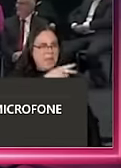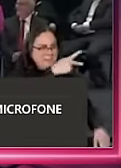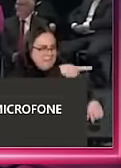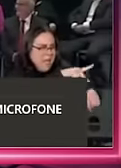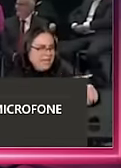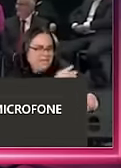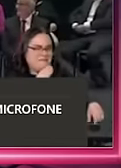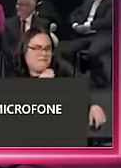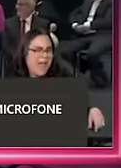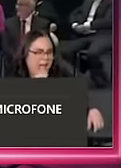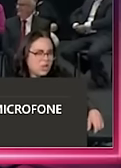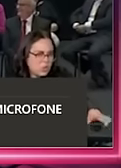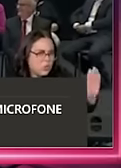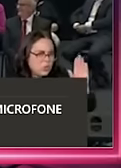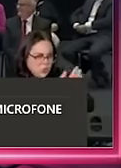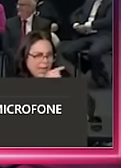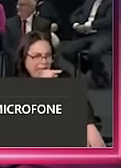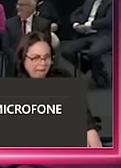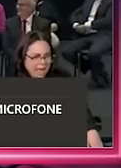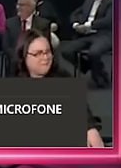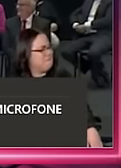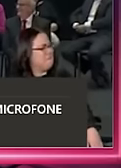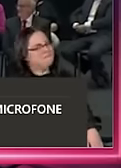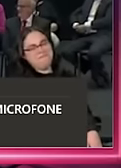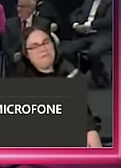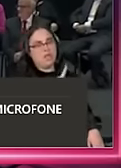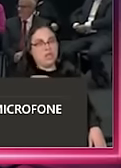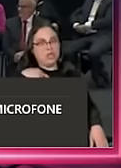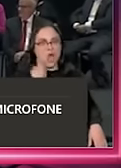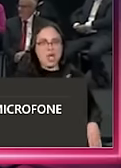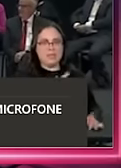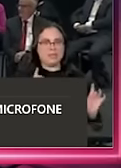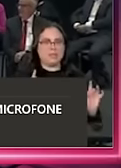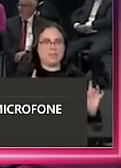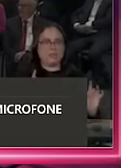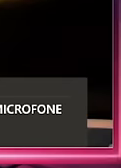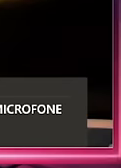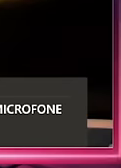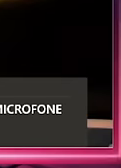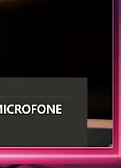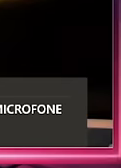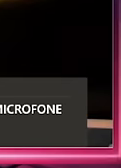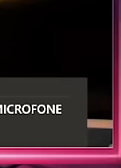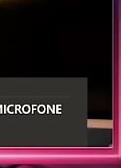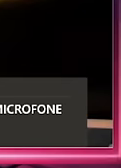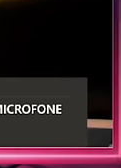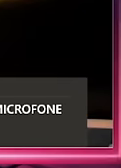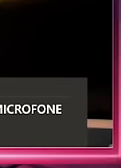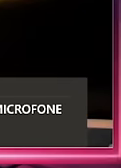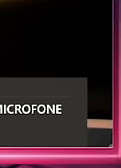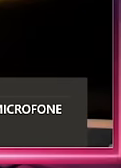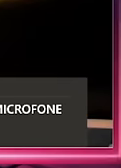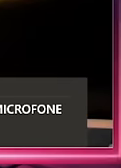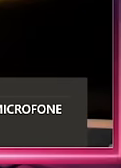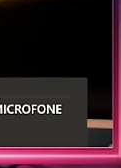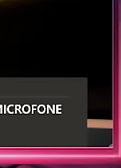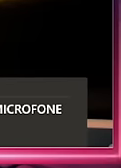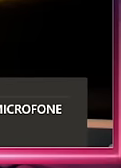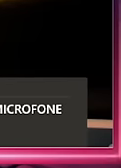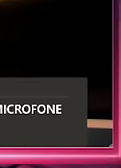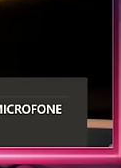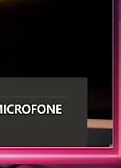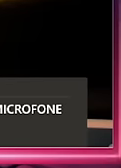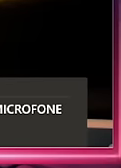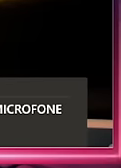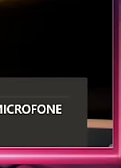a capacidade do Brasil de criar uma coisa extraordinária como essa. Bom, nas redes sociais,